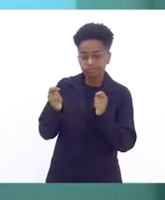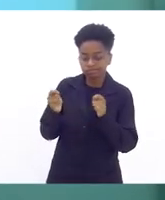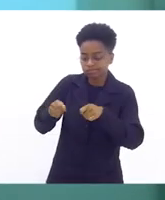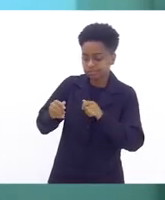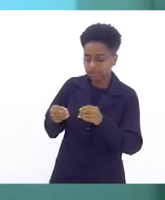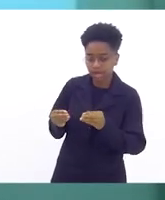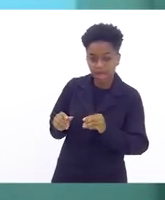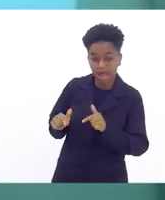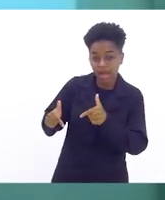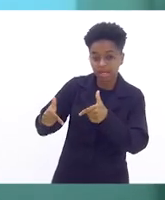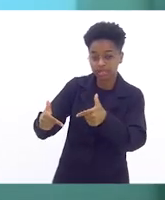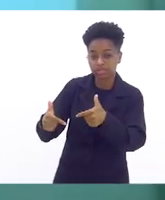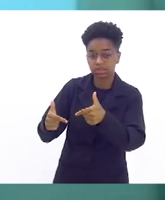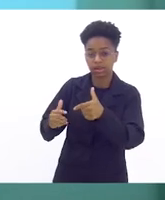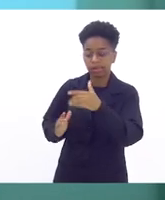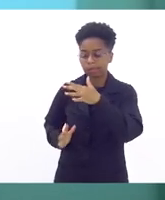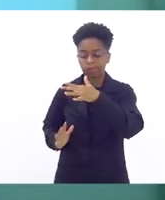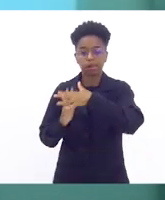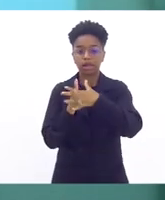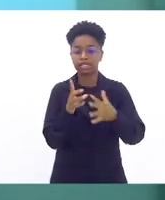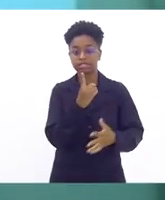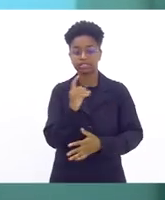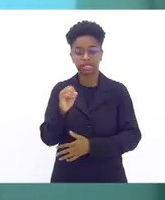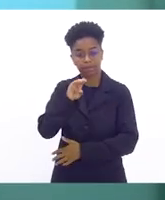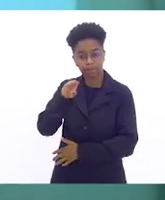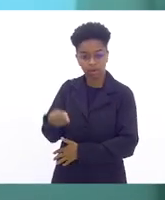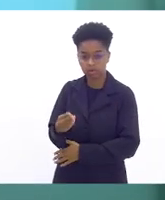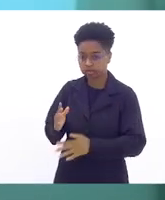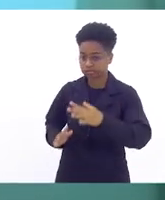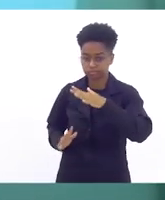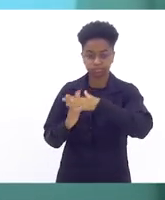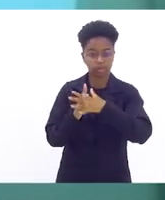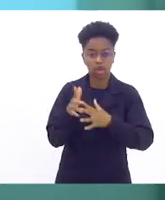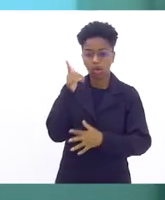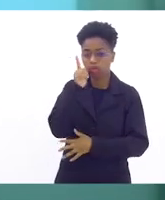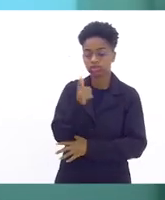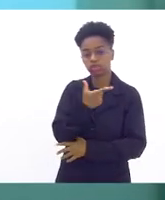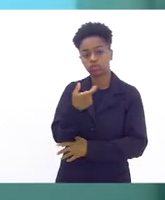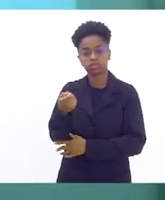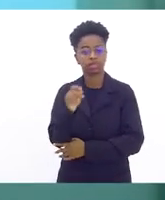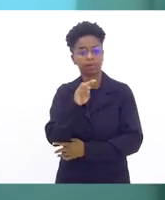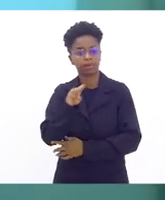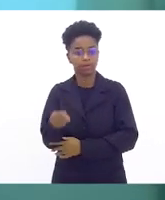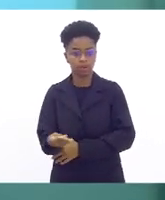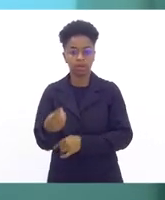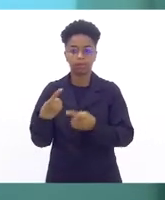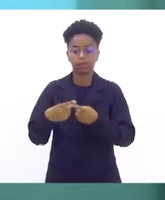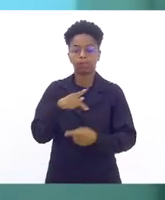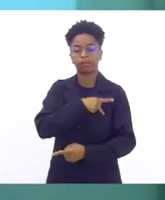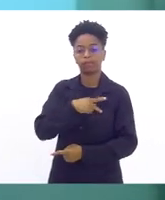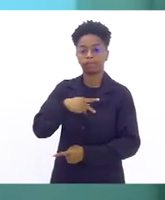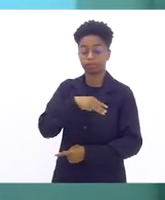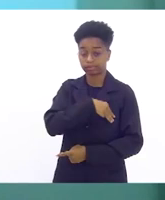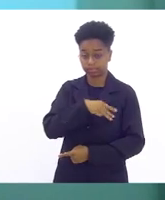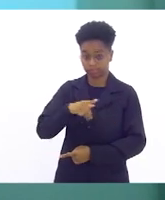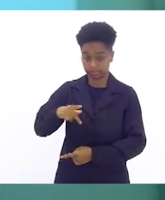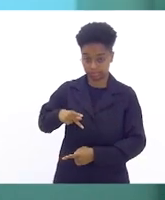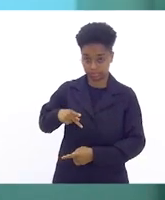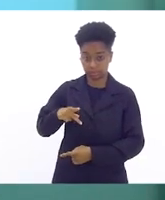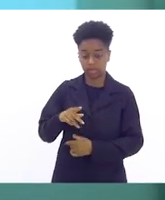ultrapassassem essa faixa de 100 milhões e chegasse a 200 milhões sendo o próprio Ministério Público é